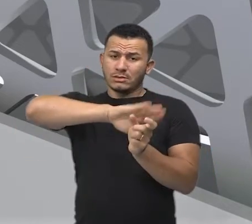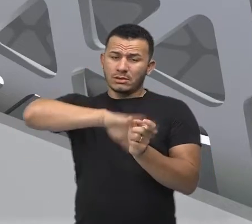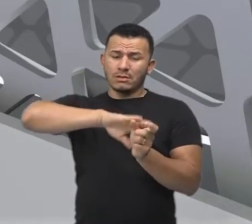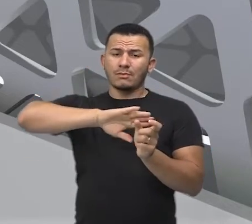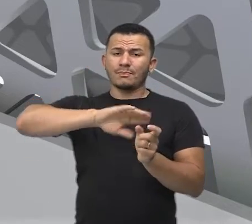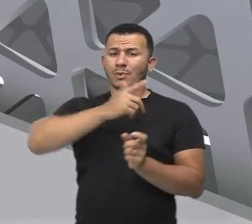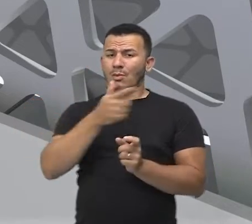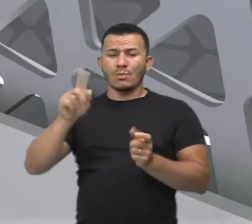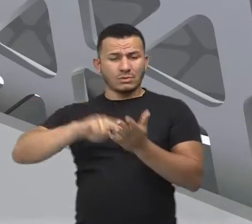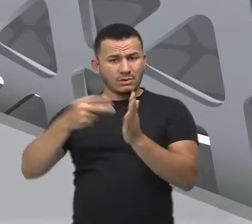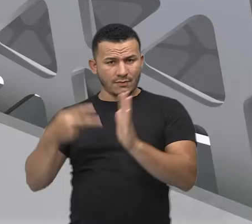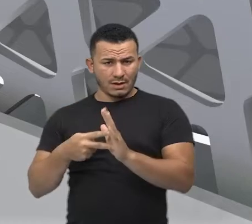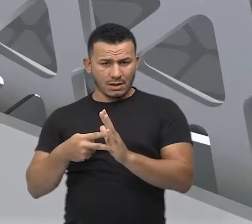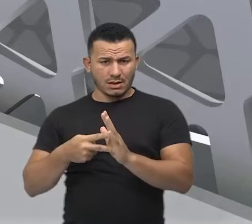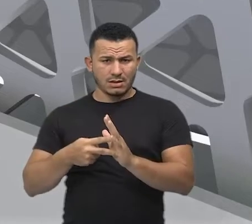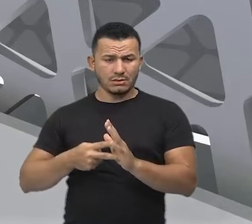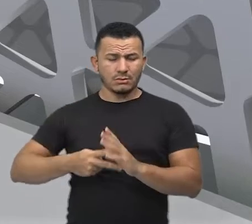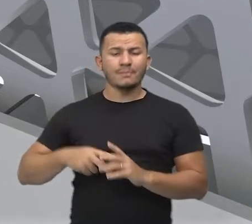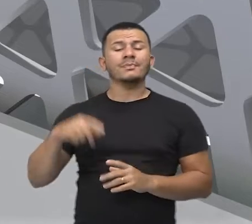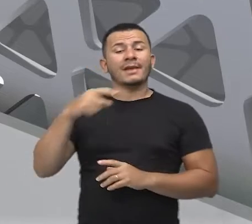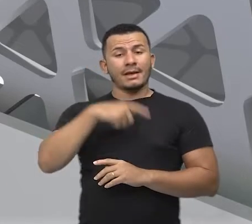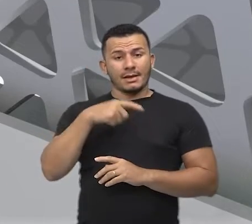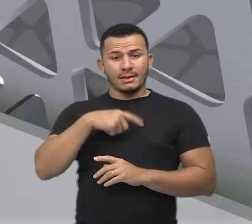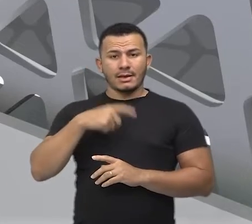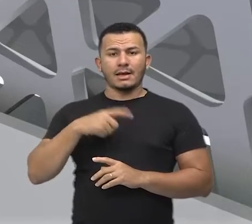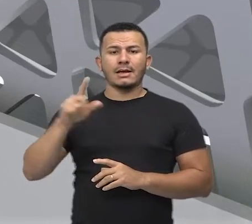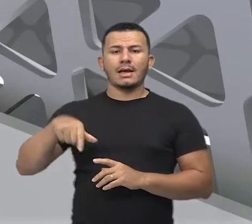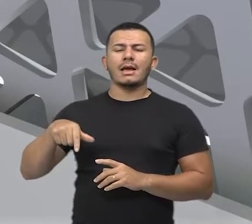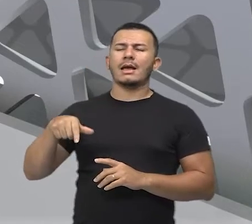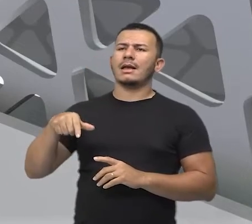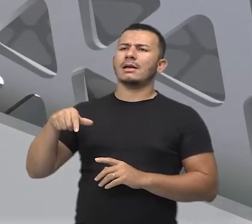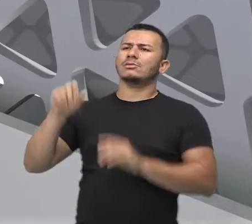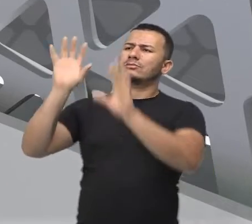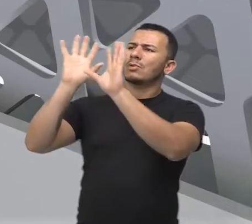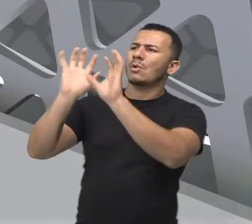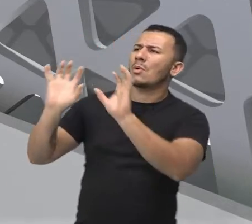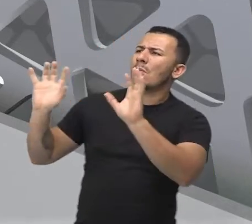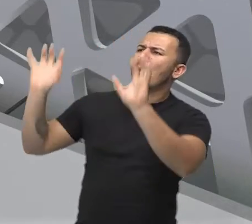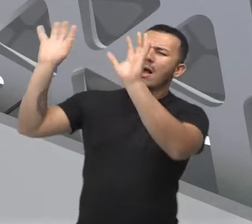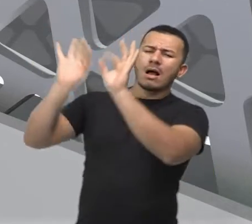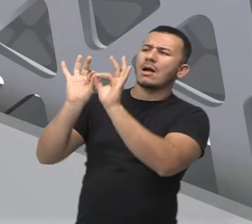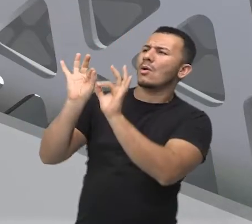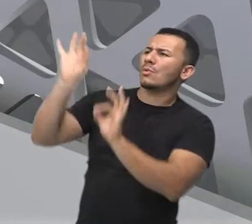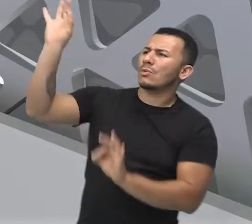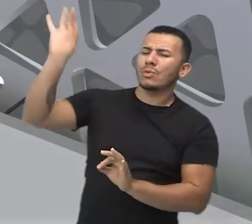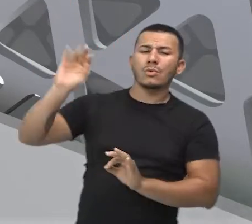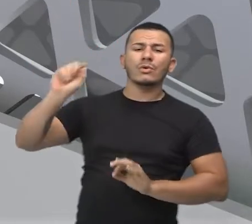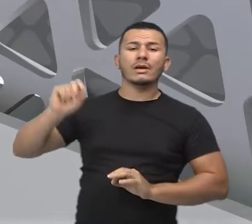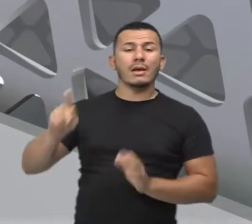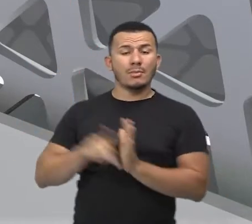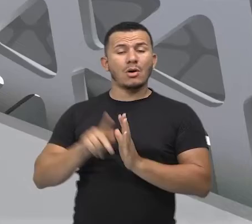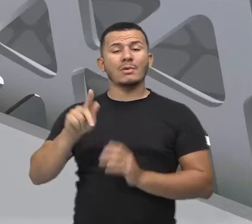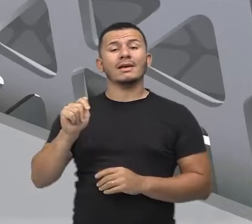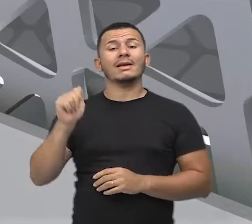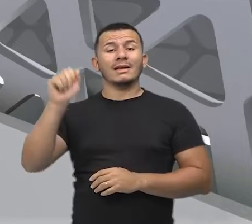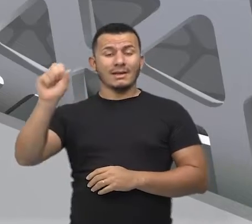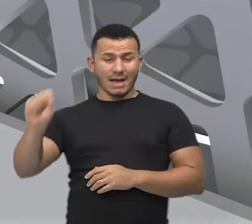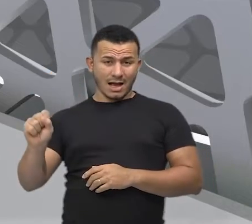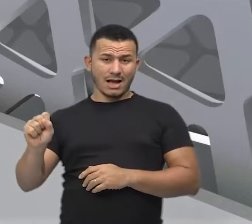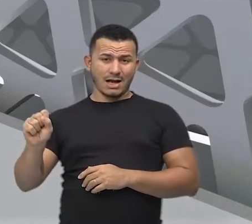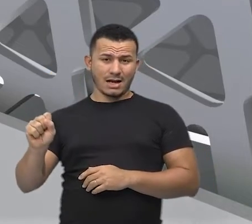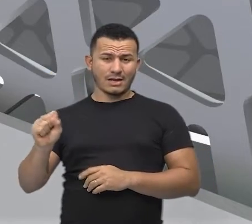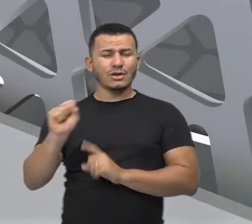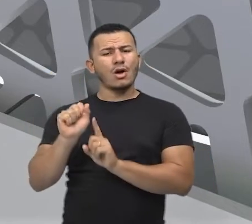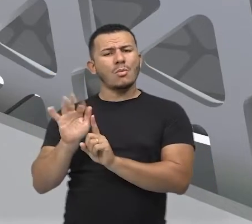nesse texto. Perceba que a figura, o elemento que está a sobrevoar com essa ideia de alturas, é o gás, o combustível que